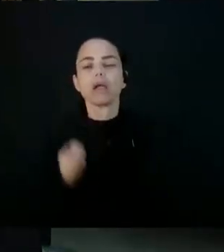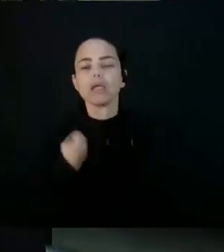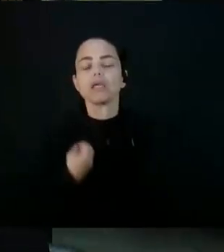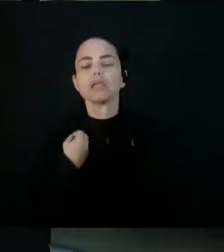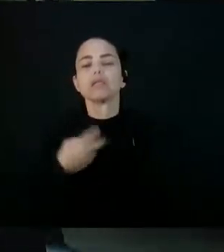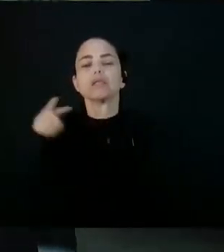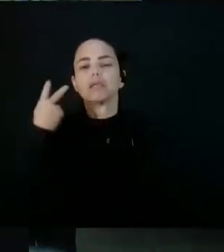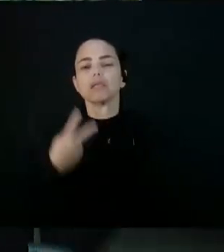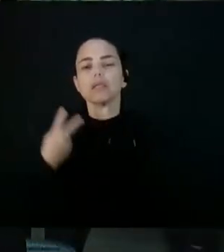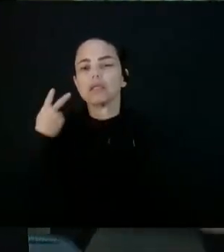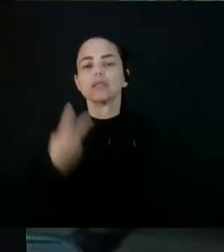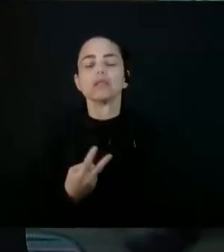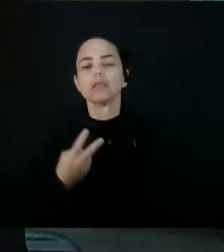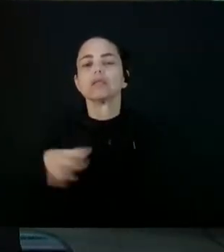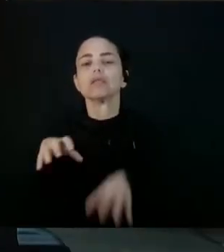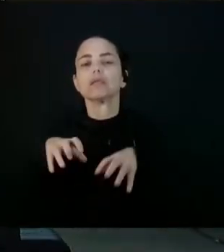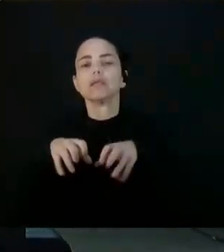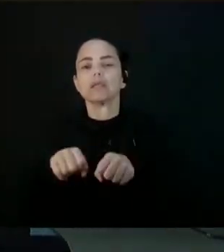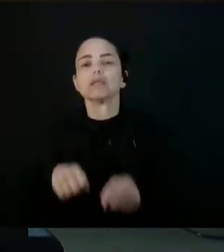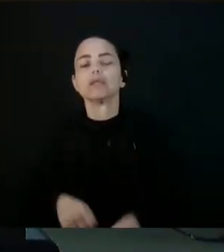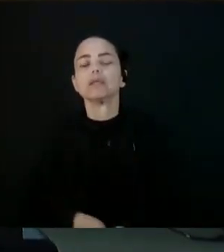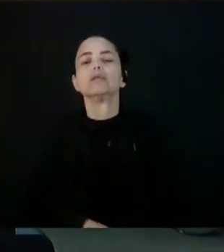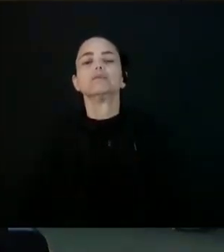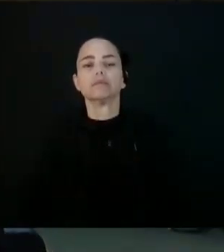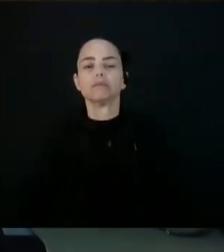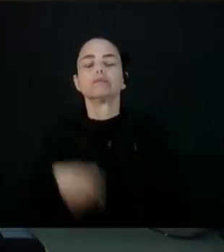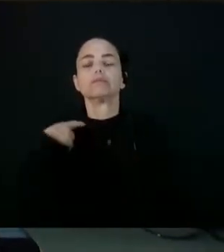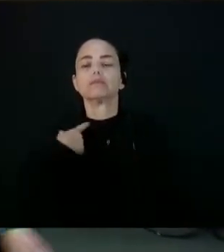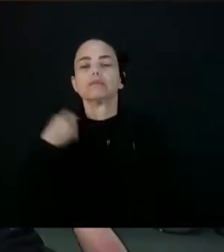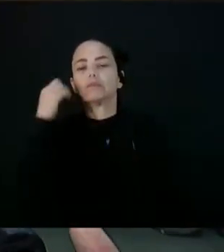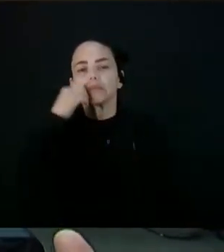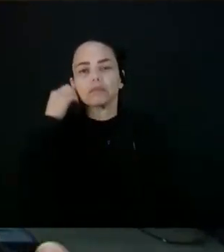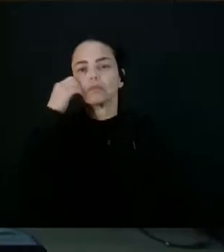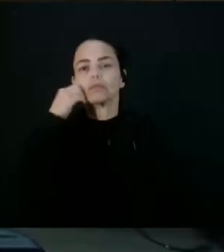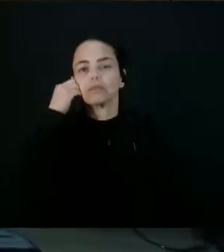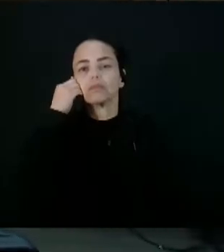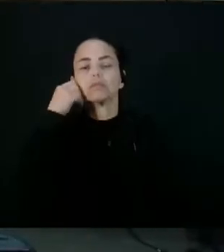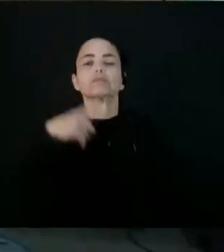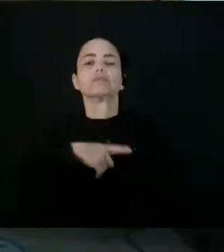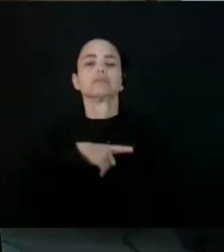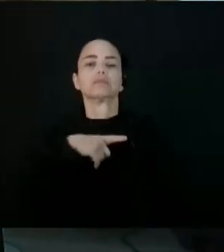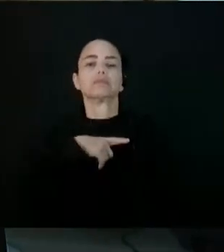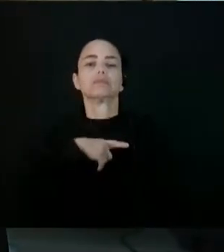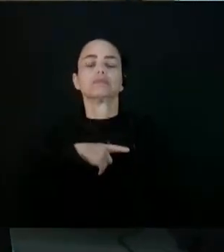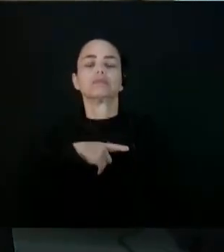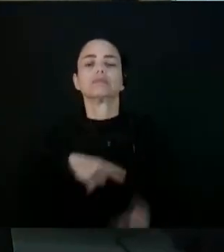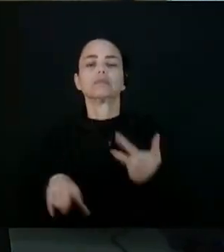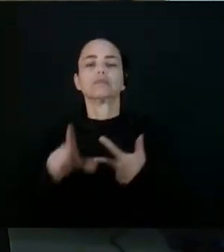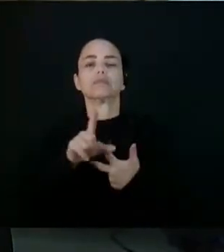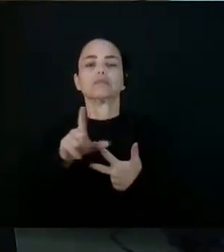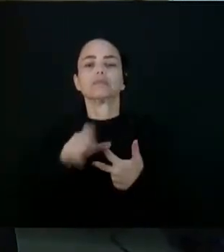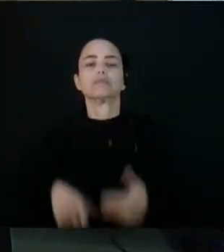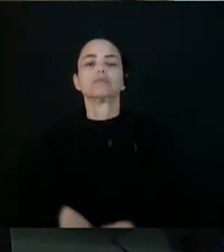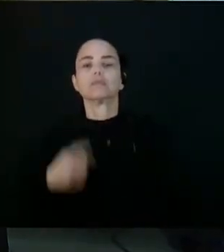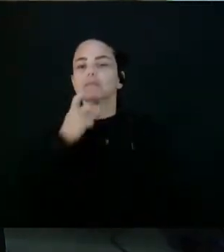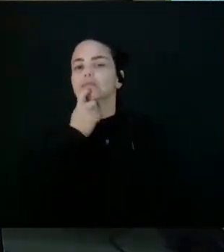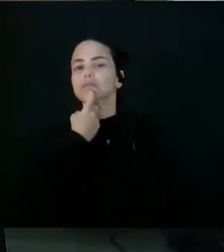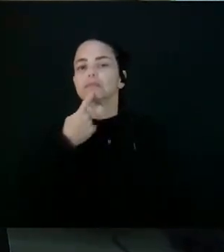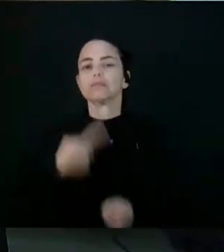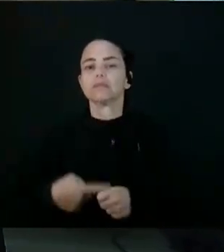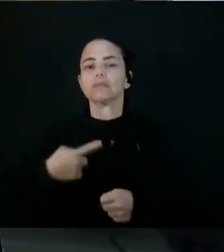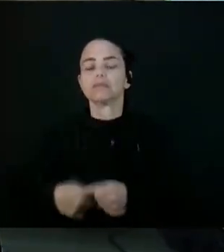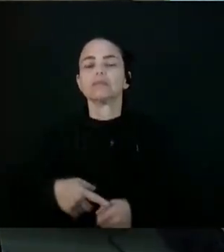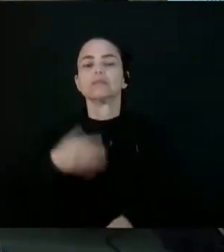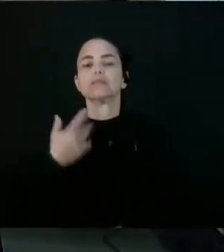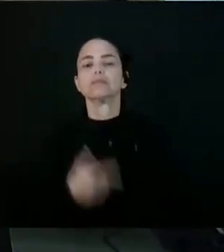vereadores empossados, a experiência de ser um legislador na cidade de Campinas. Isso faz parte